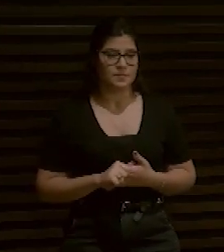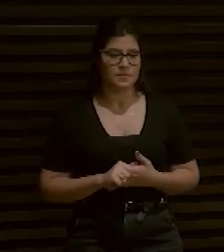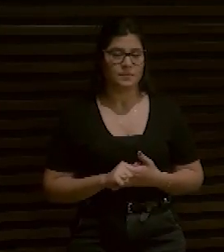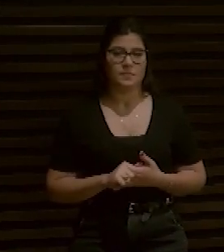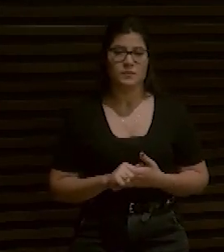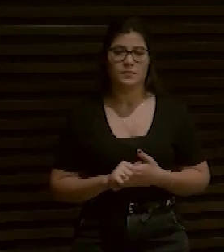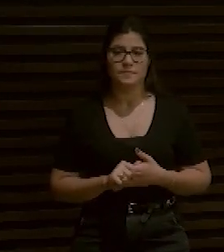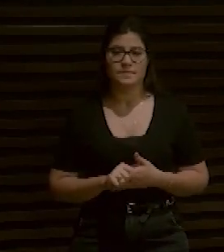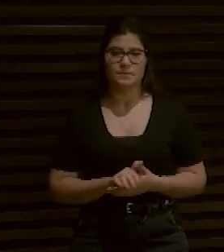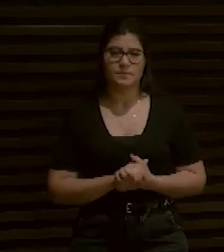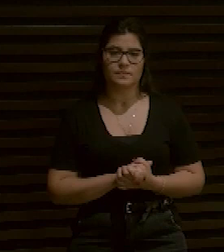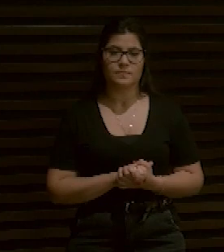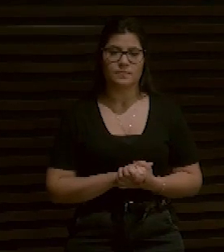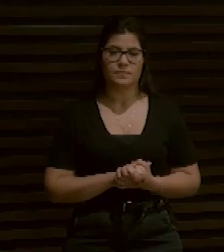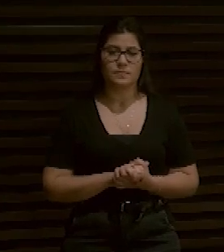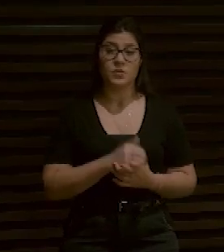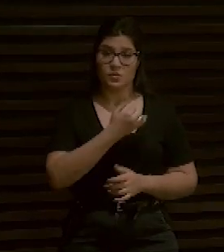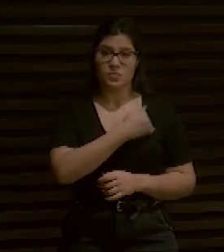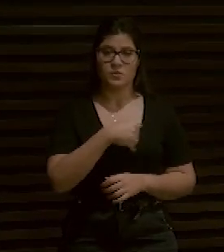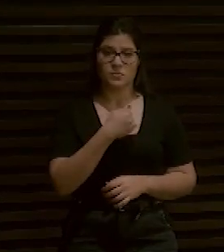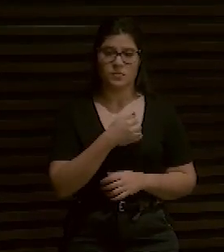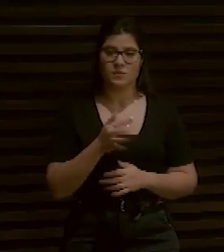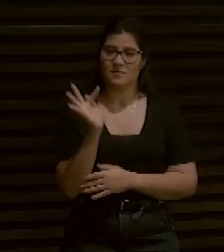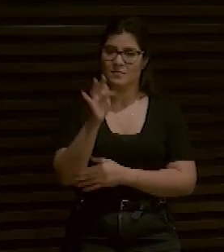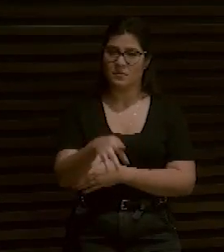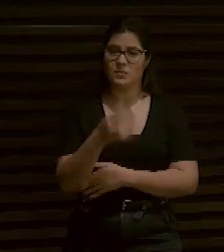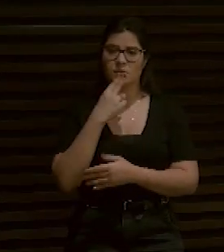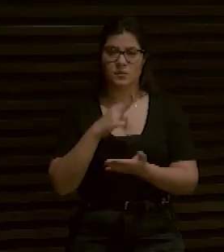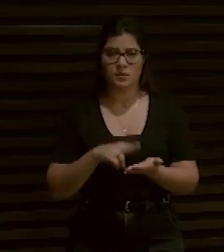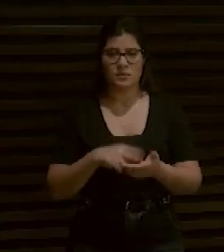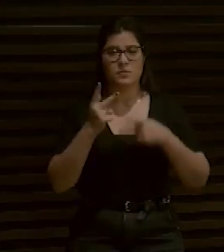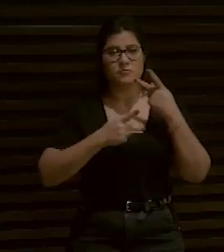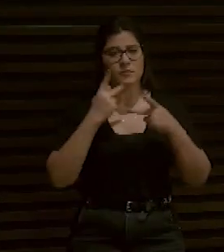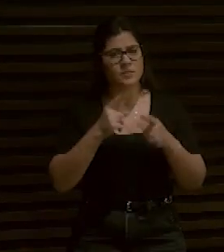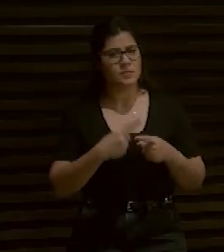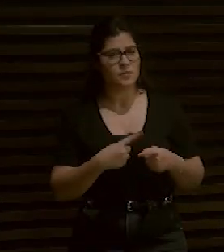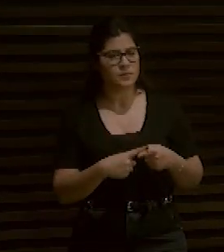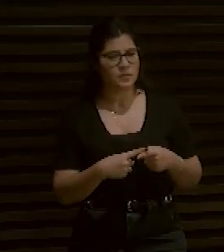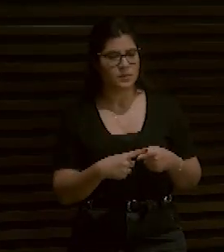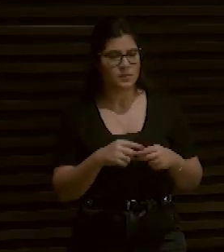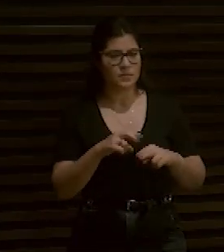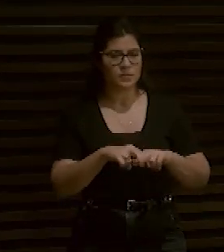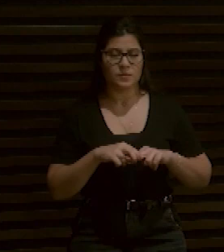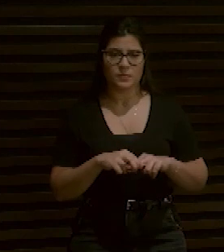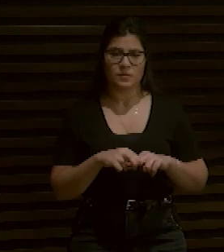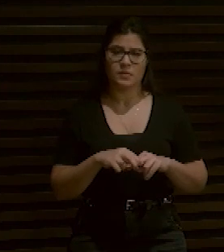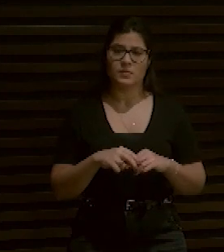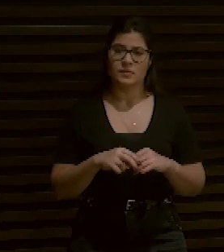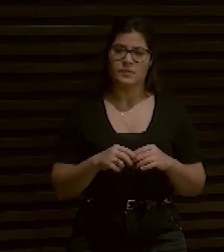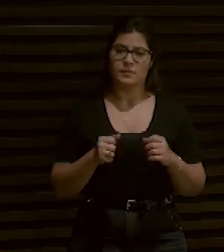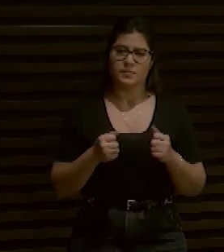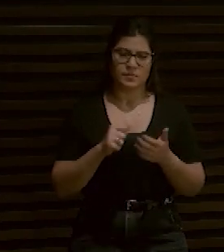1 João 5, 13, João vai, ao final já da carta, falar o porquê que ele fez esse relato,